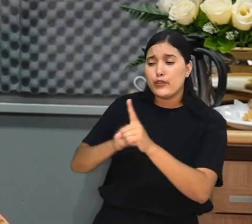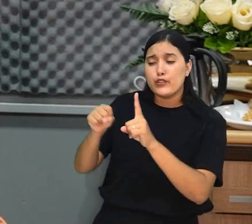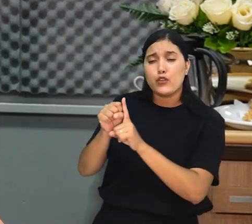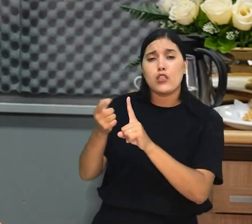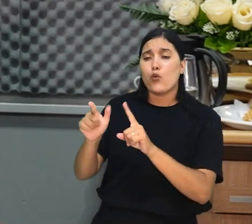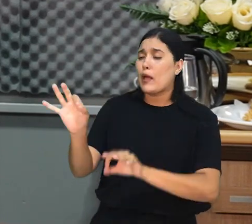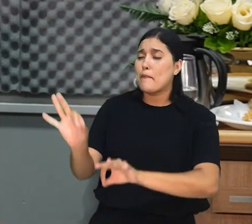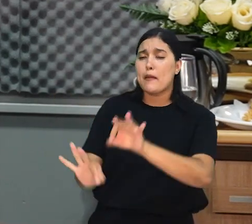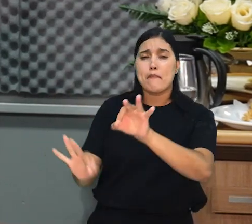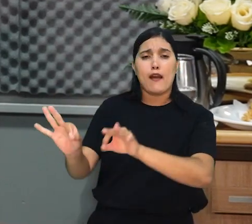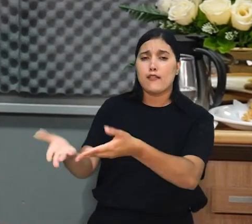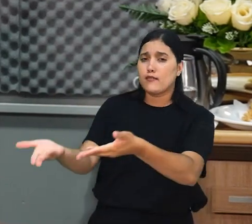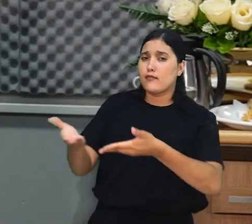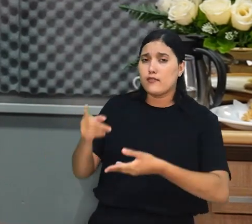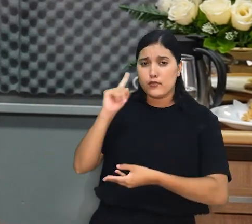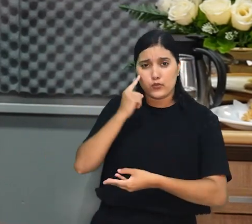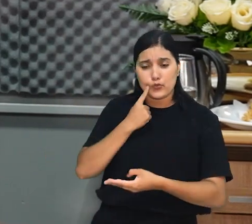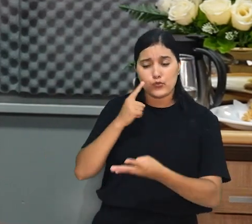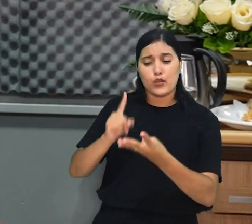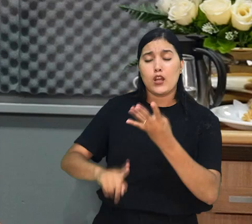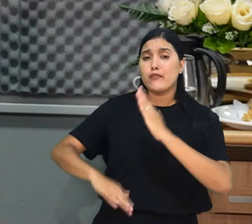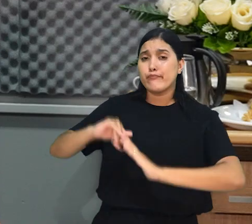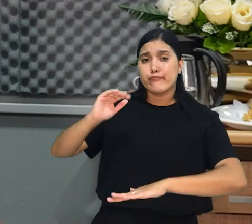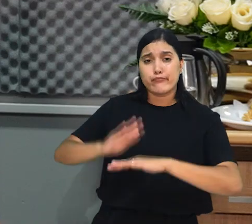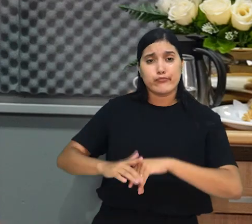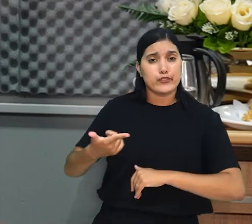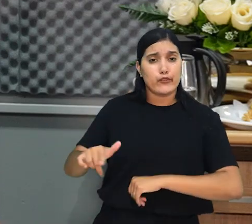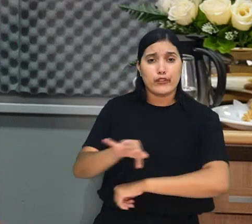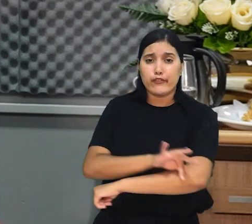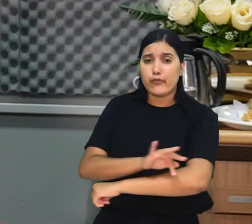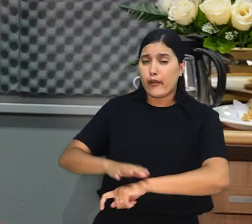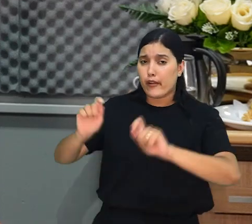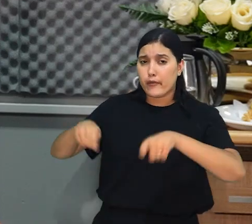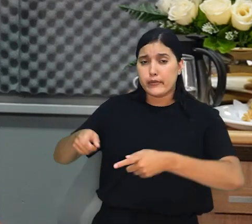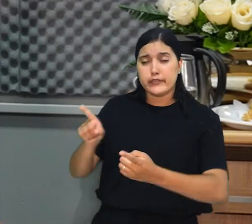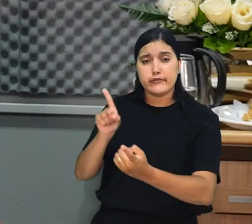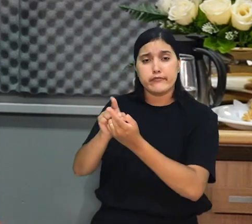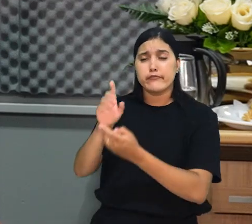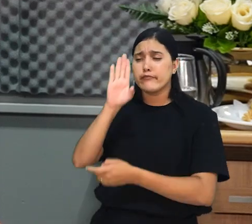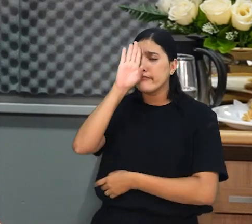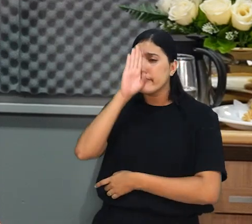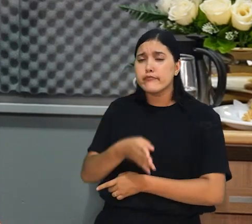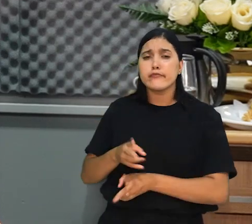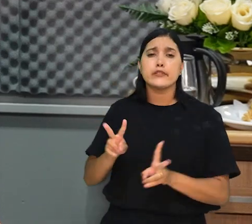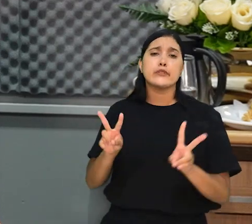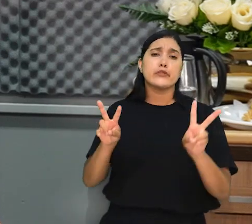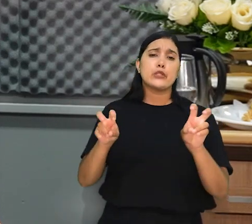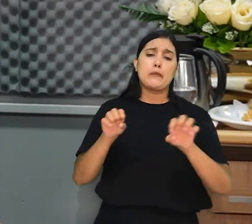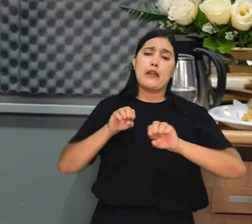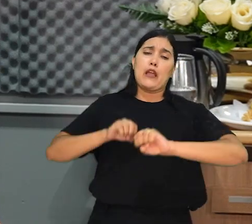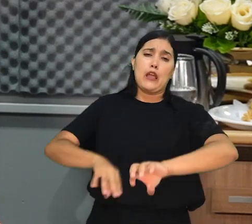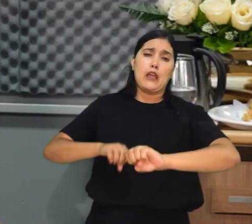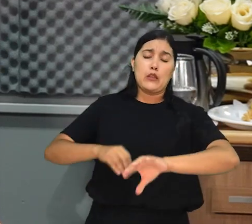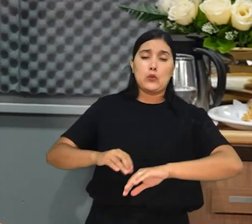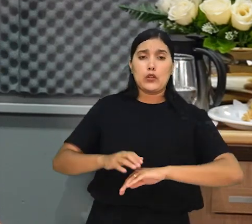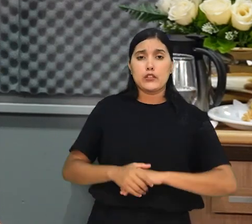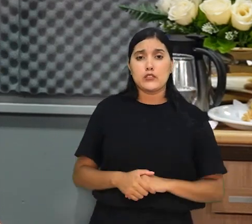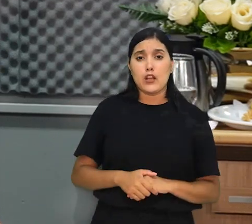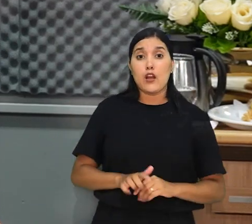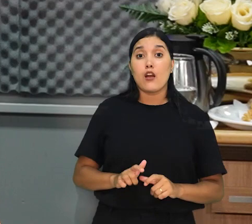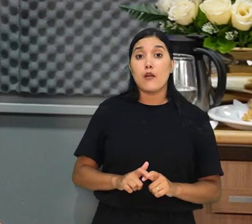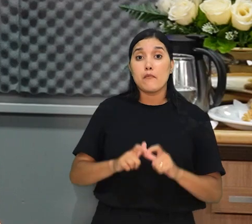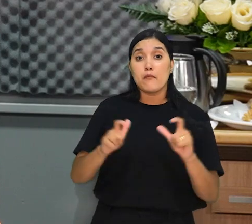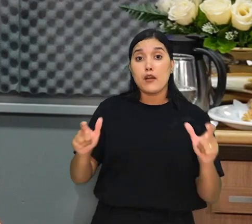da sociedade não estar preparada, além dos profissionais não serem capacitados, principalmente na parte da